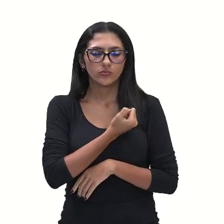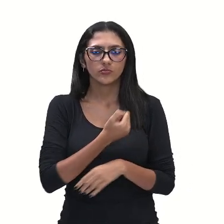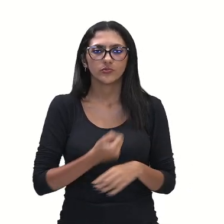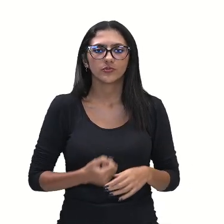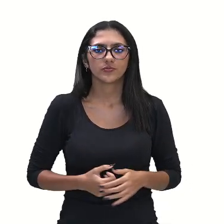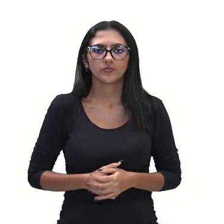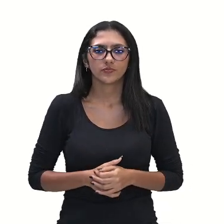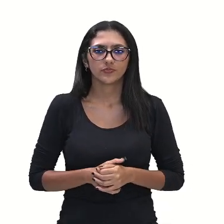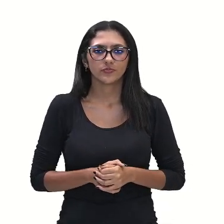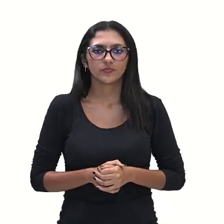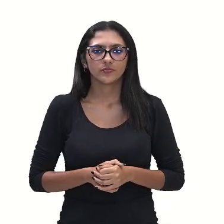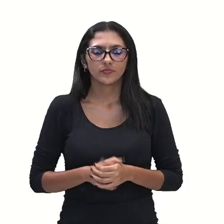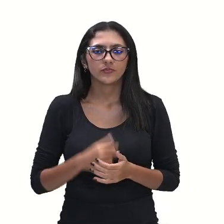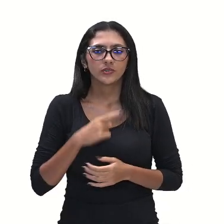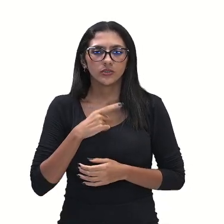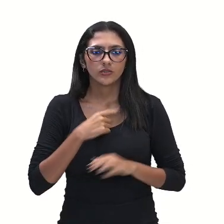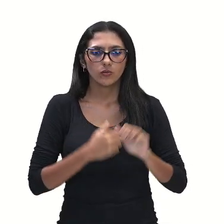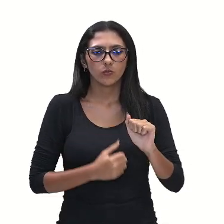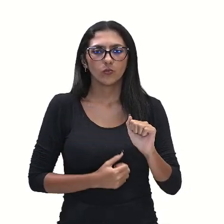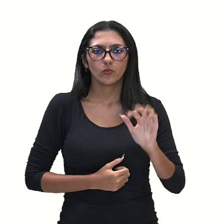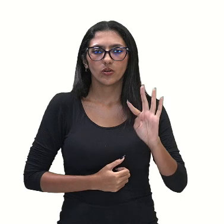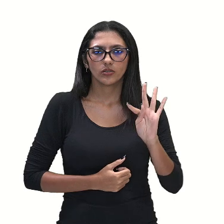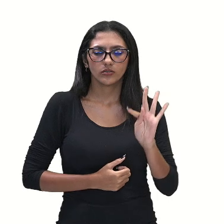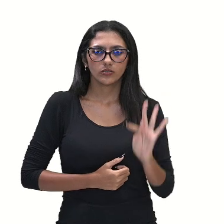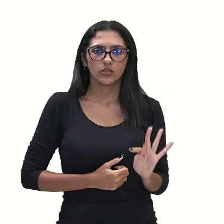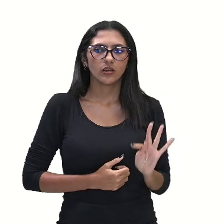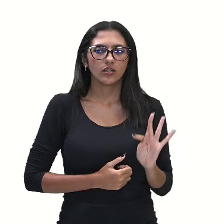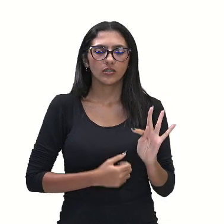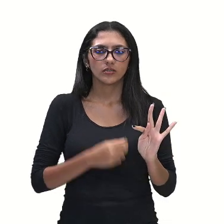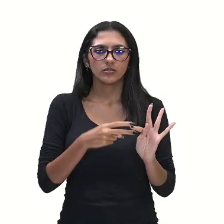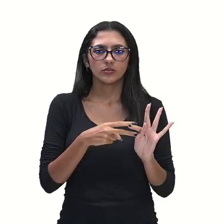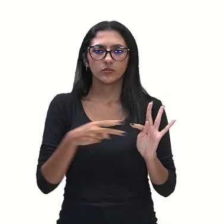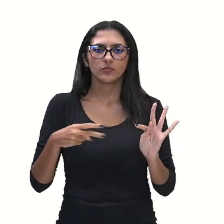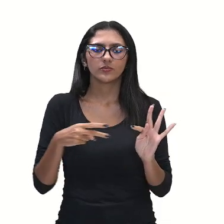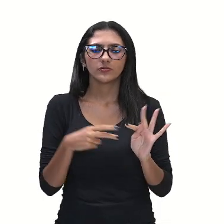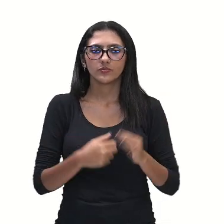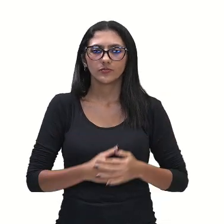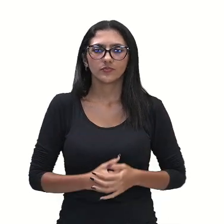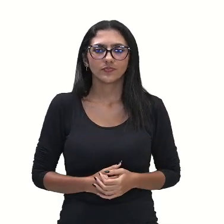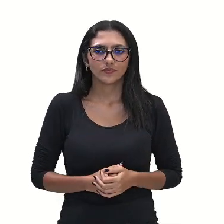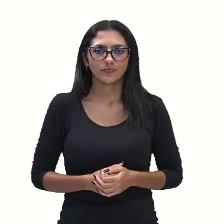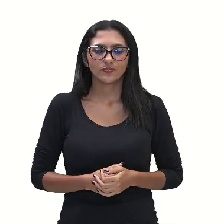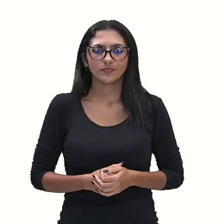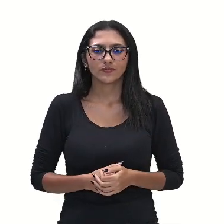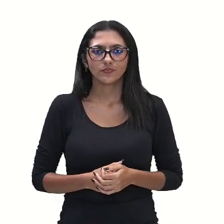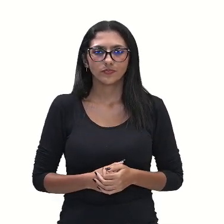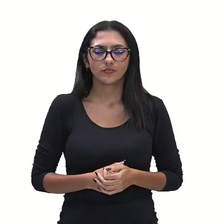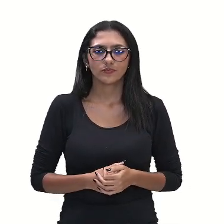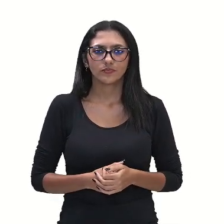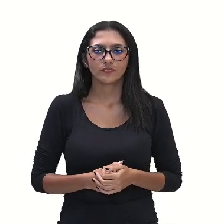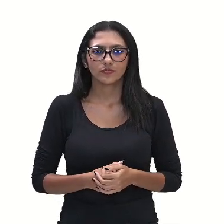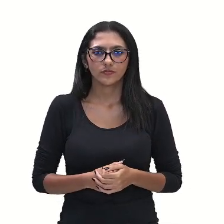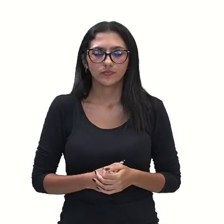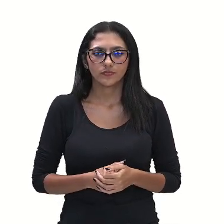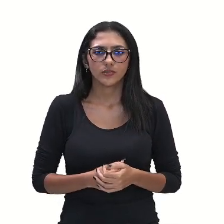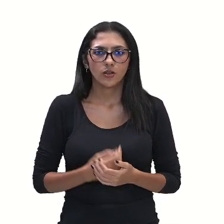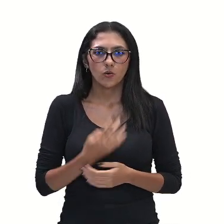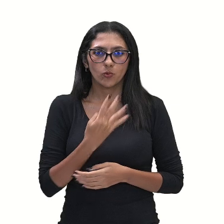3,14, a gente vai achar uma área total equivalente a